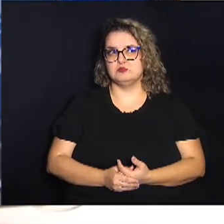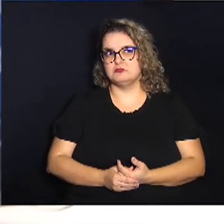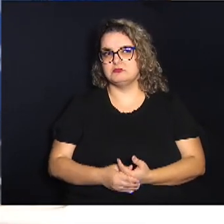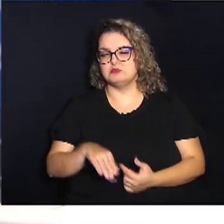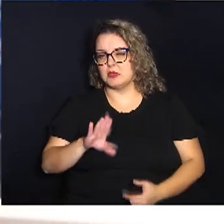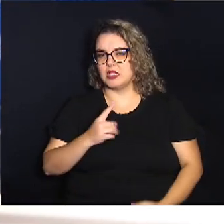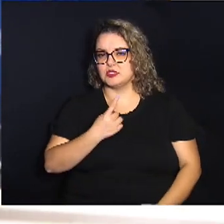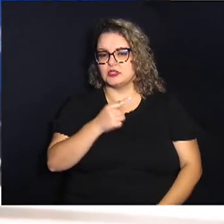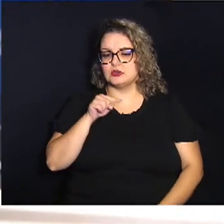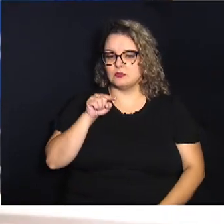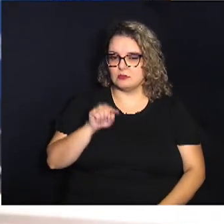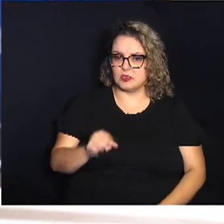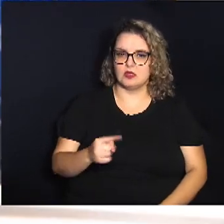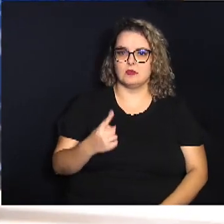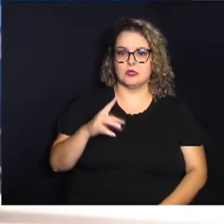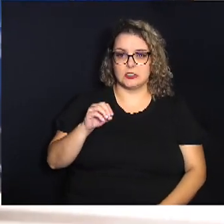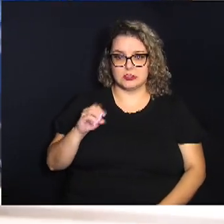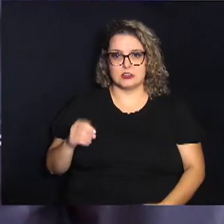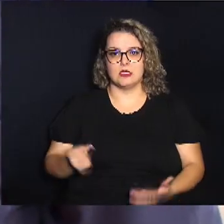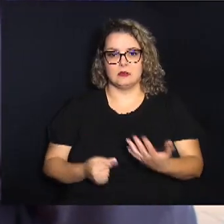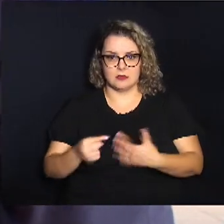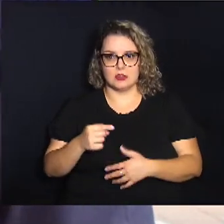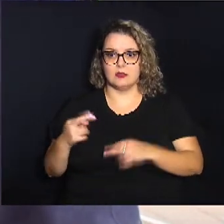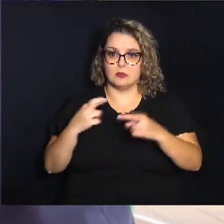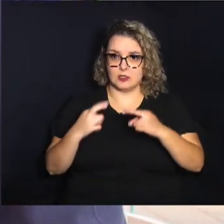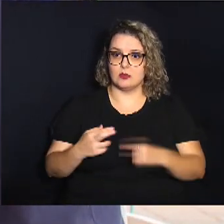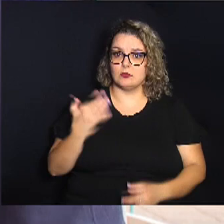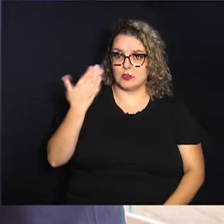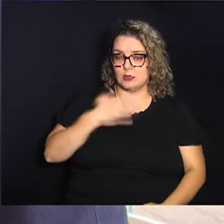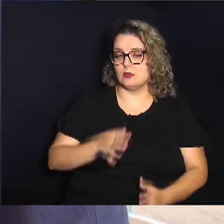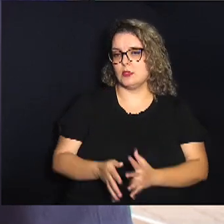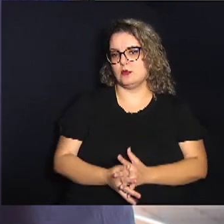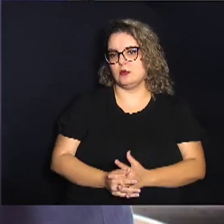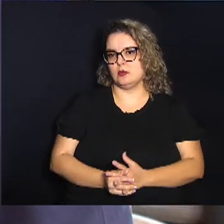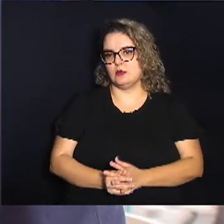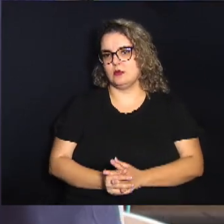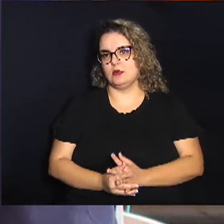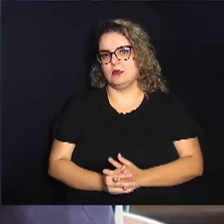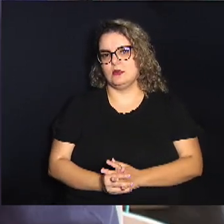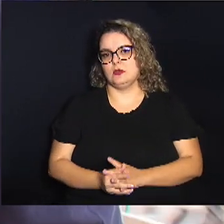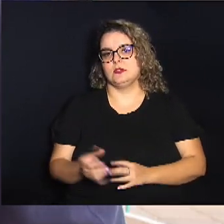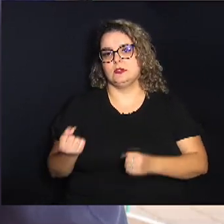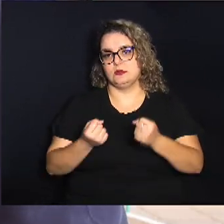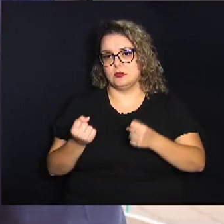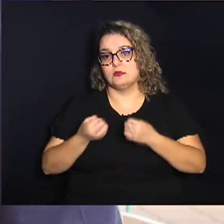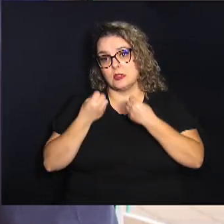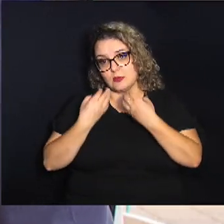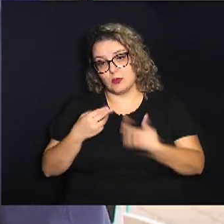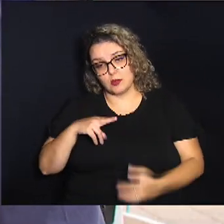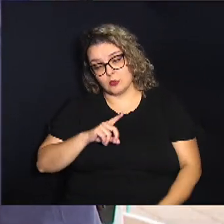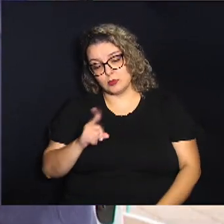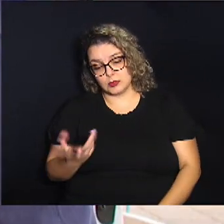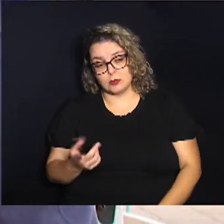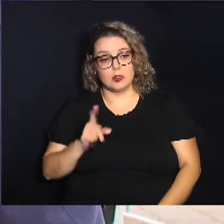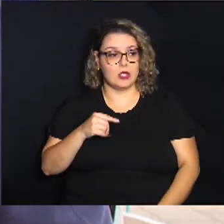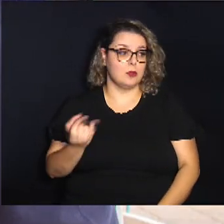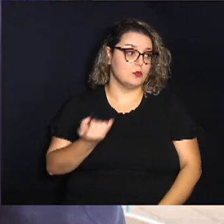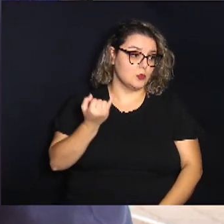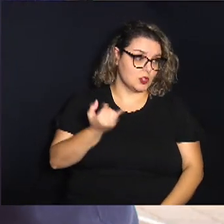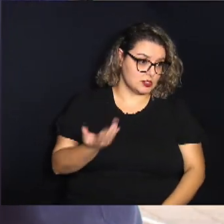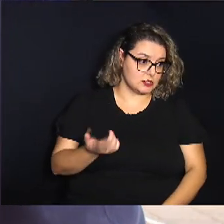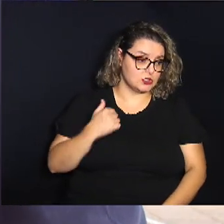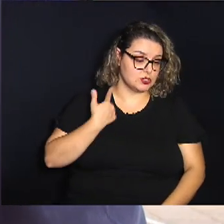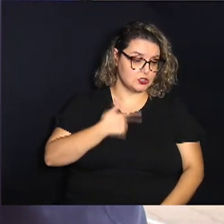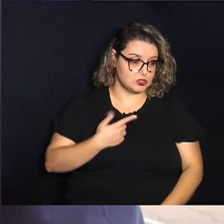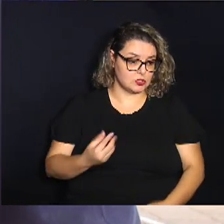itens que é visualizados né constado para poder ver se o veículo está em condições ou não bom é importante que a gente né